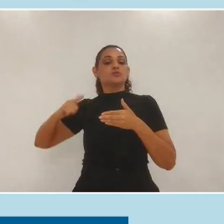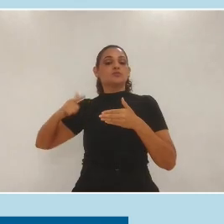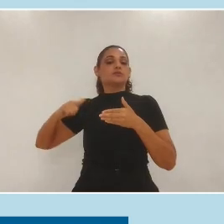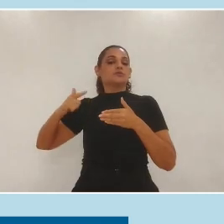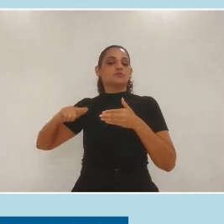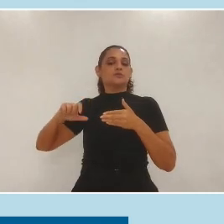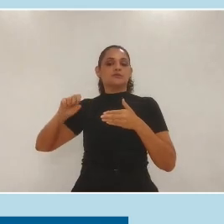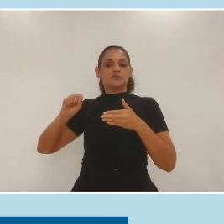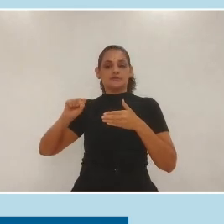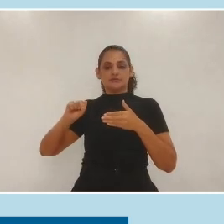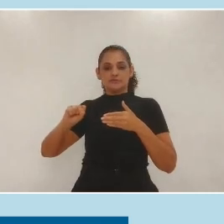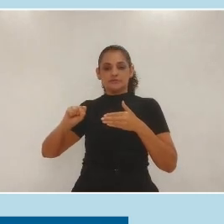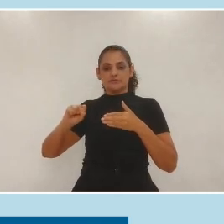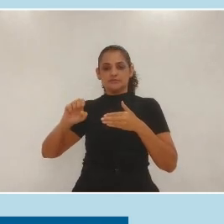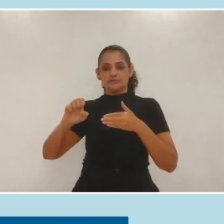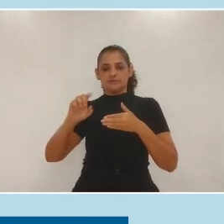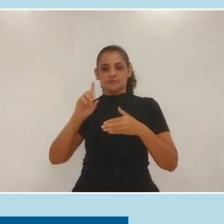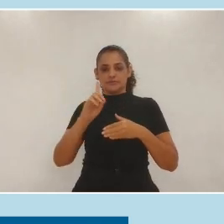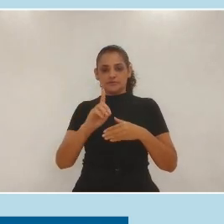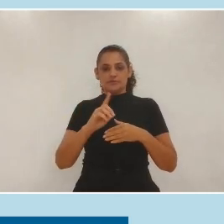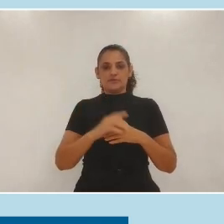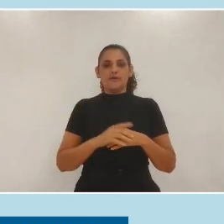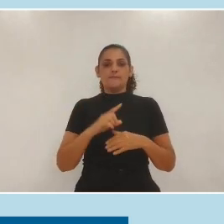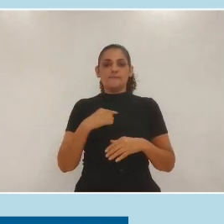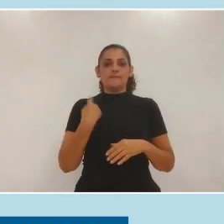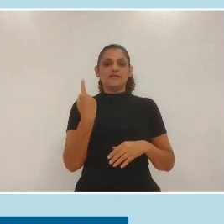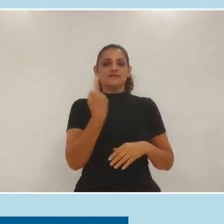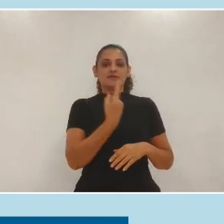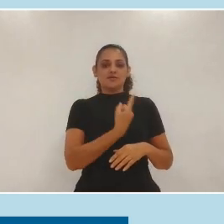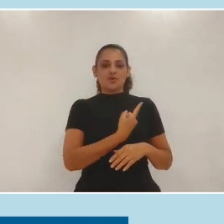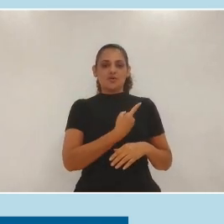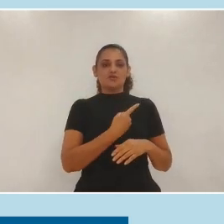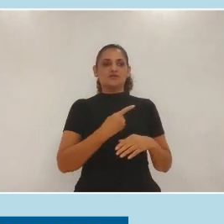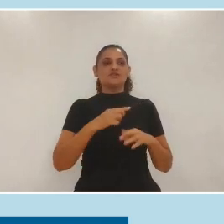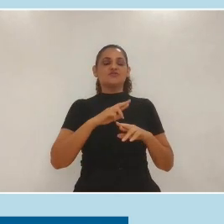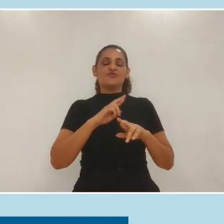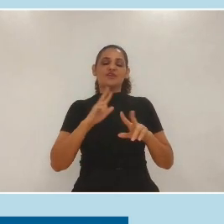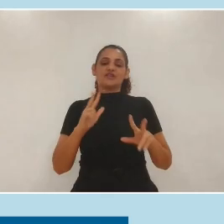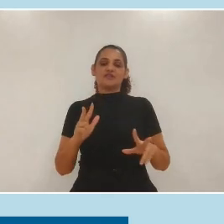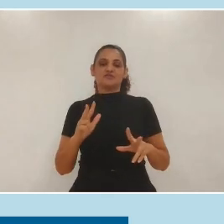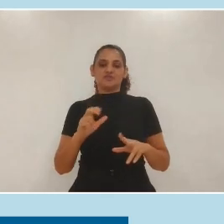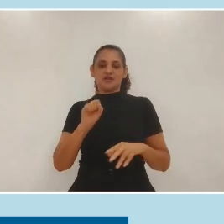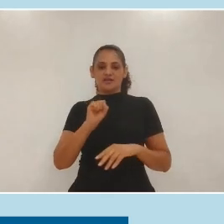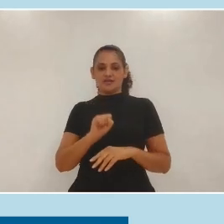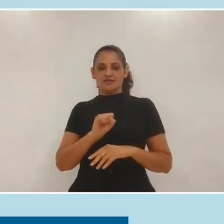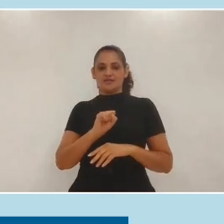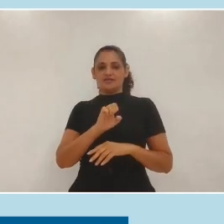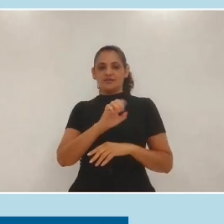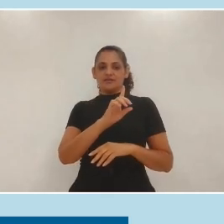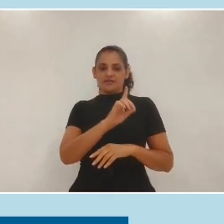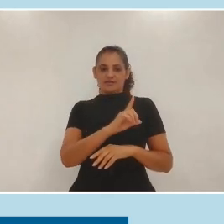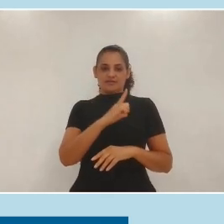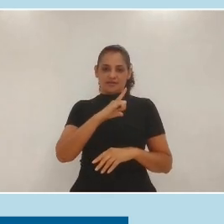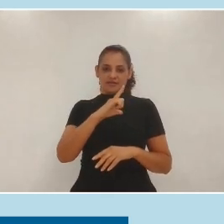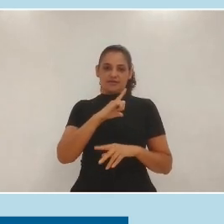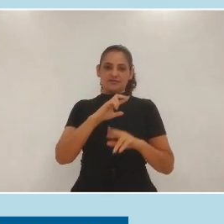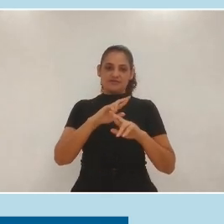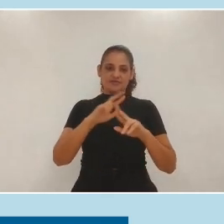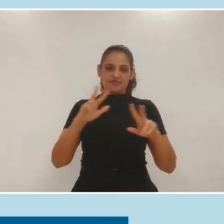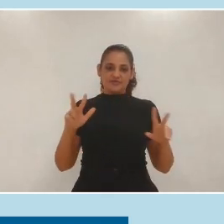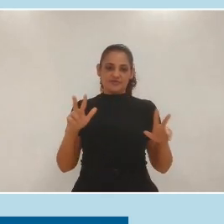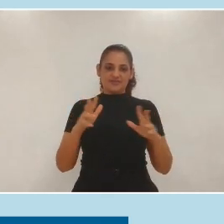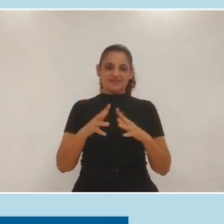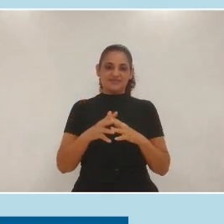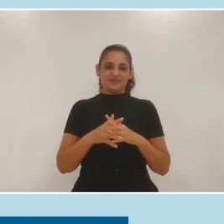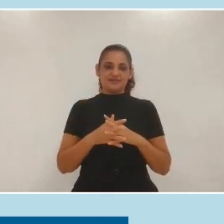Eu sempre vou falar do balão porque é mais fácil. É, E aí eu vou ter que fechar aqui,